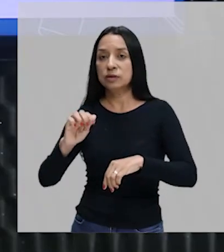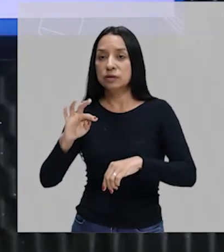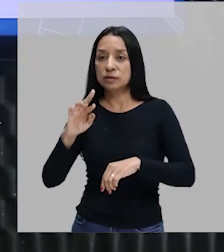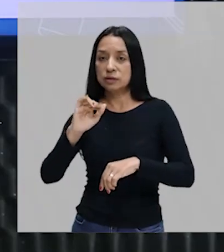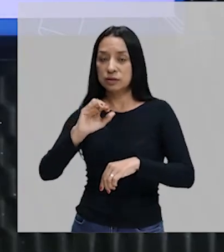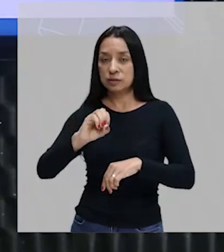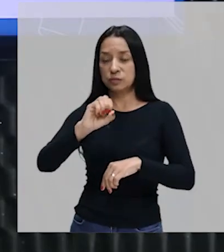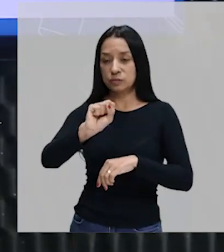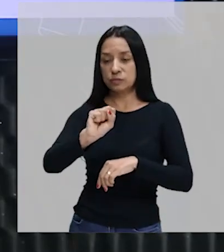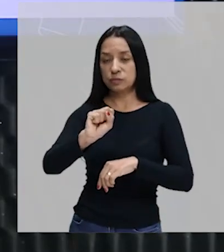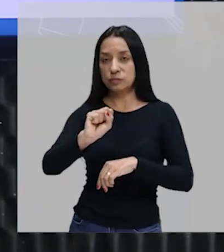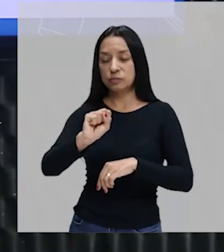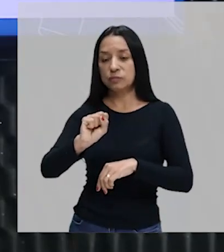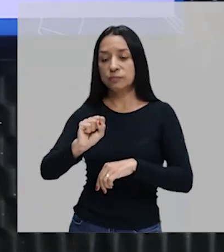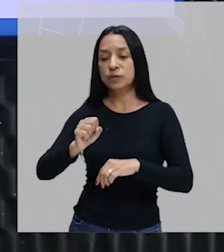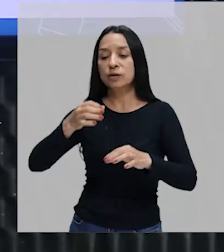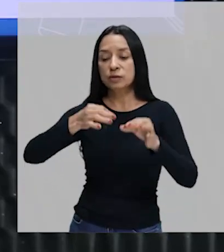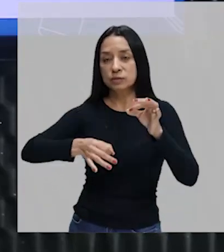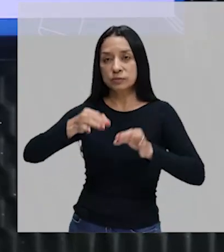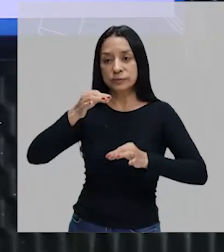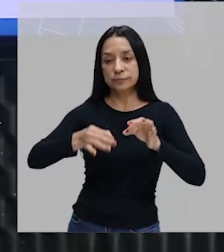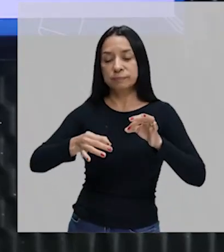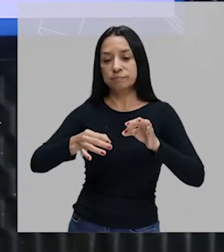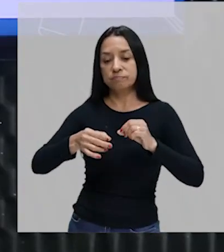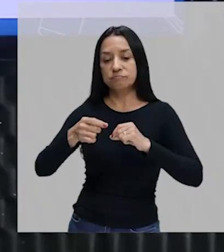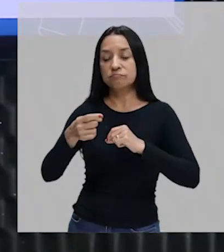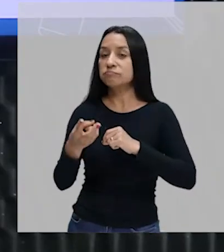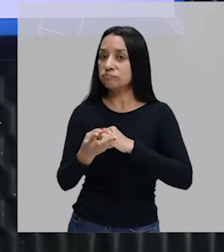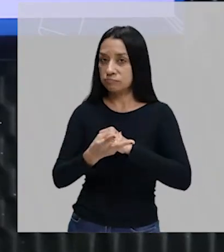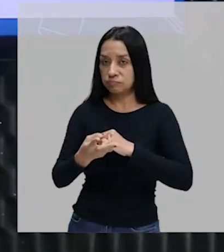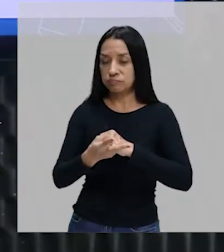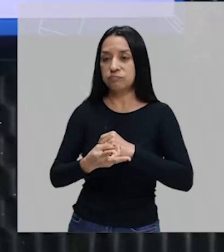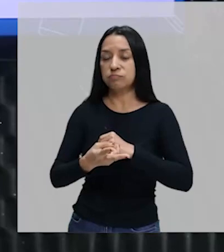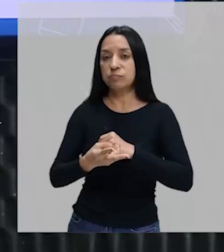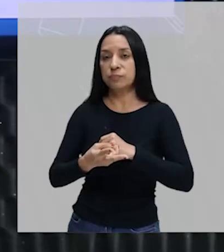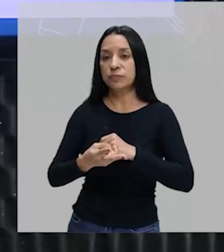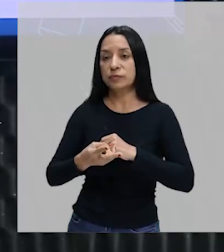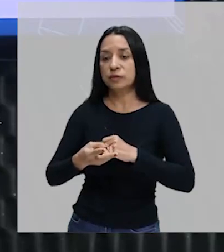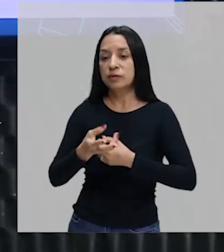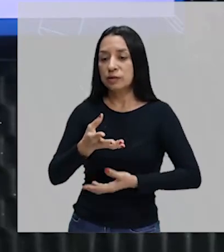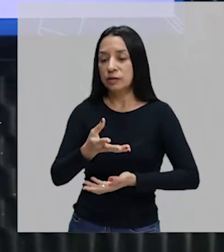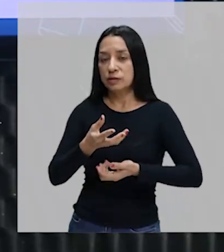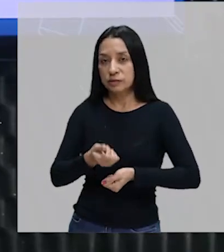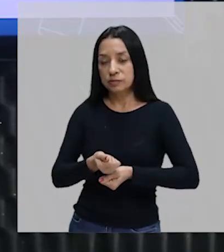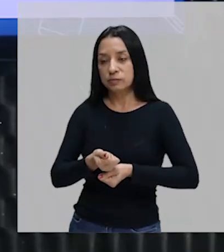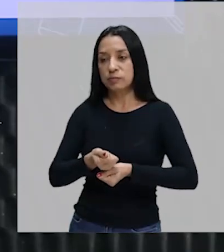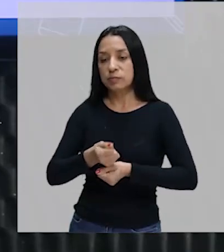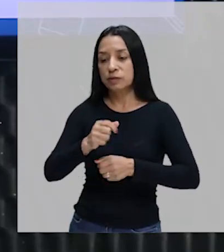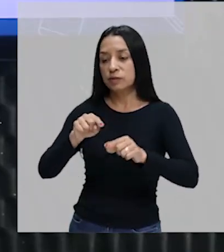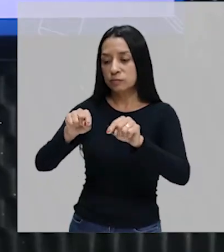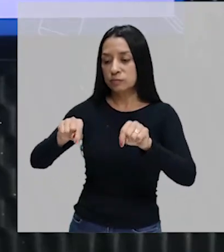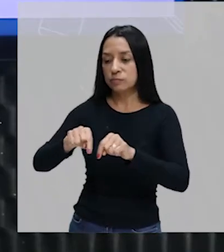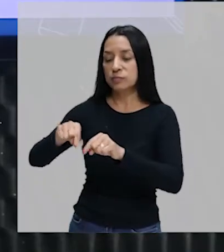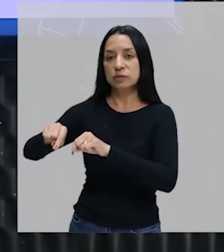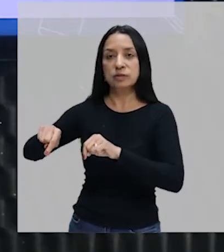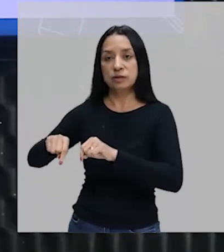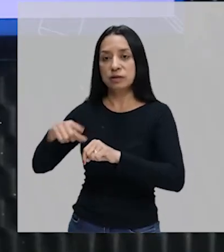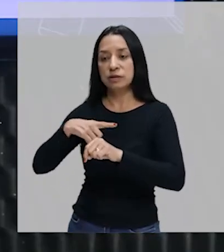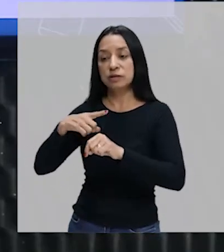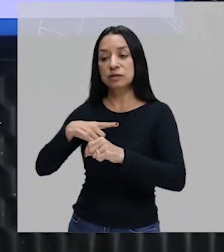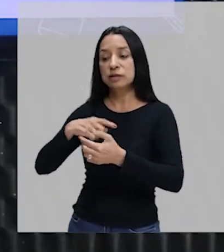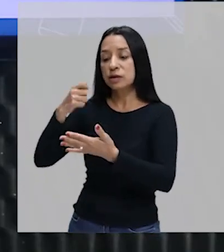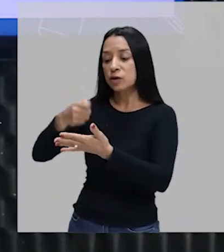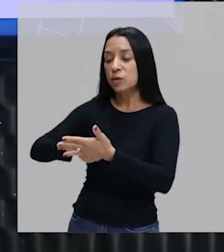eles irão receber essa terra e até mesmo irão cumprir seus direitos e